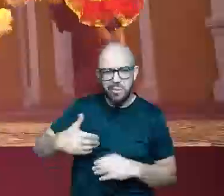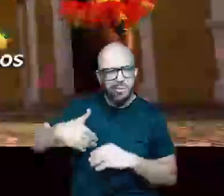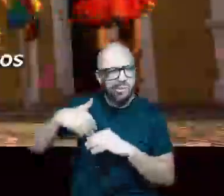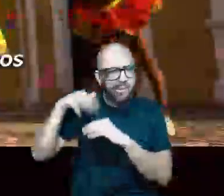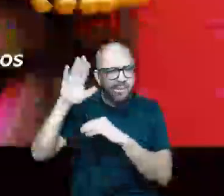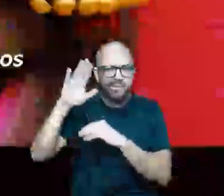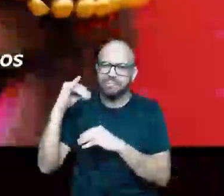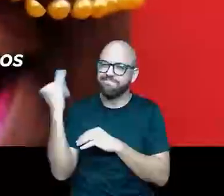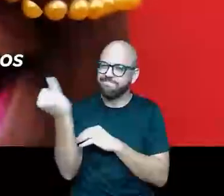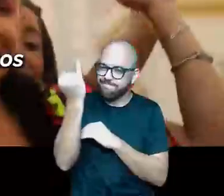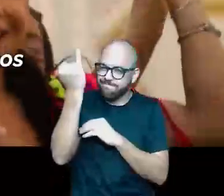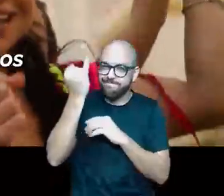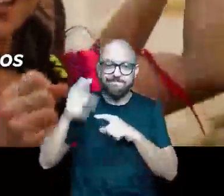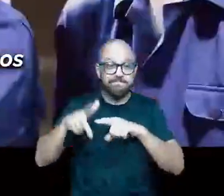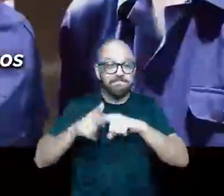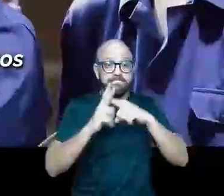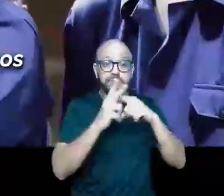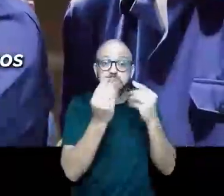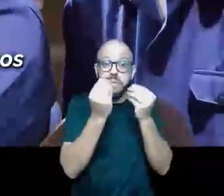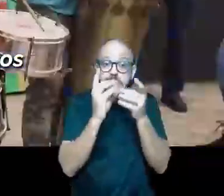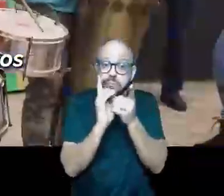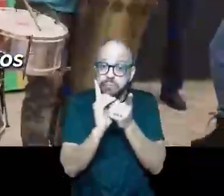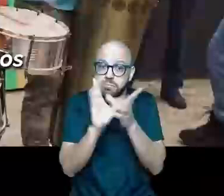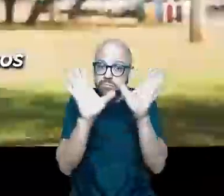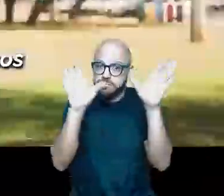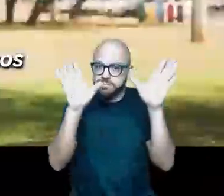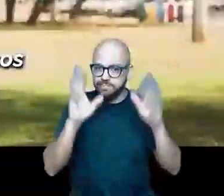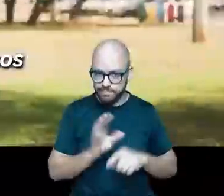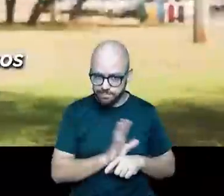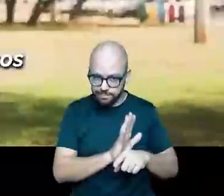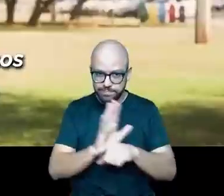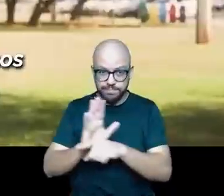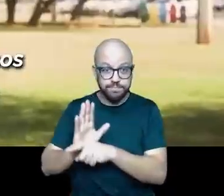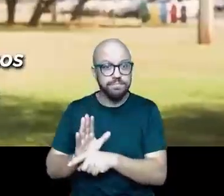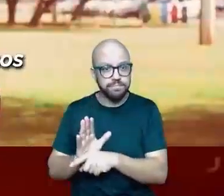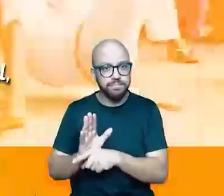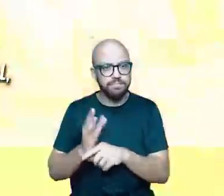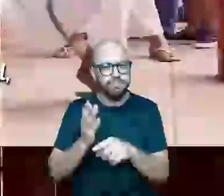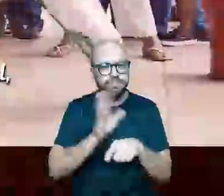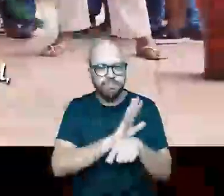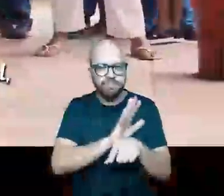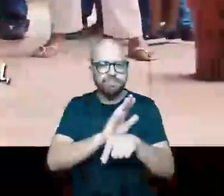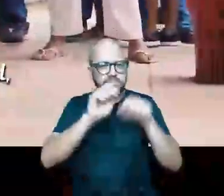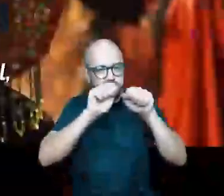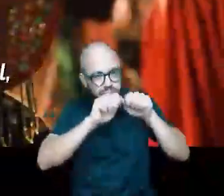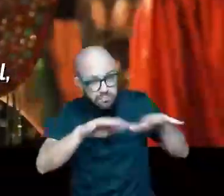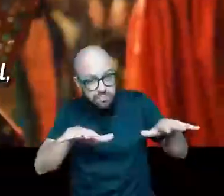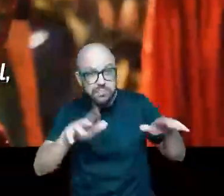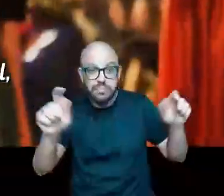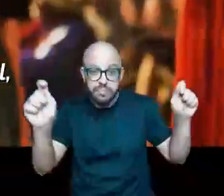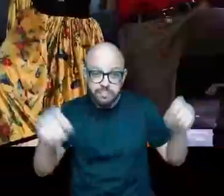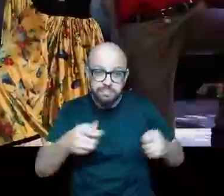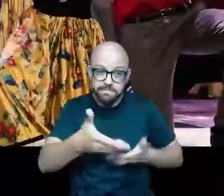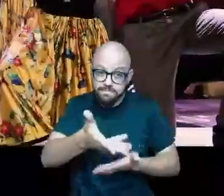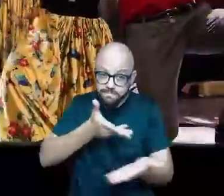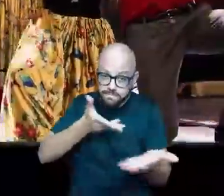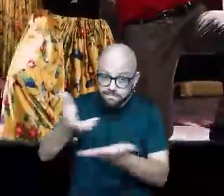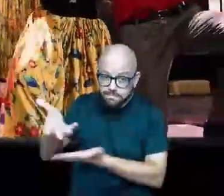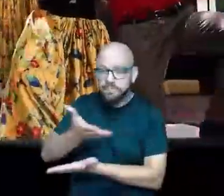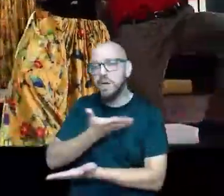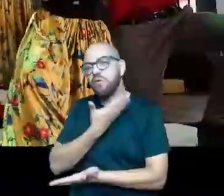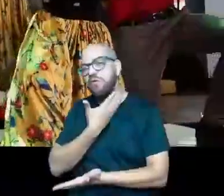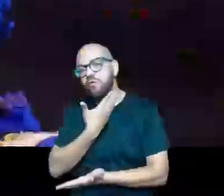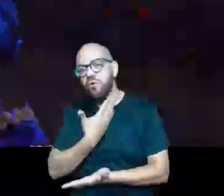cultural. A cultura é um dos mais preciosos instrumentos de democracia. É um canal de expressão plural que permite